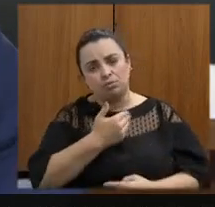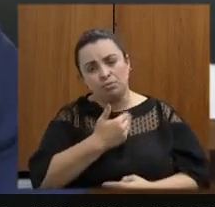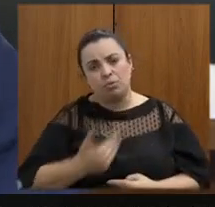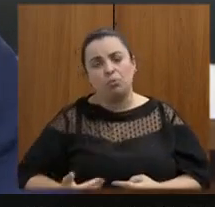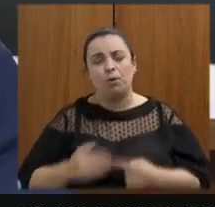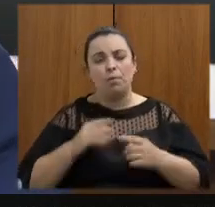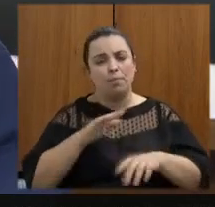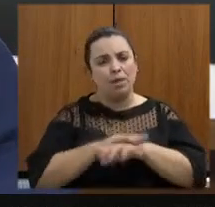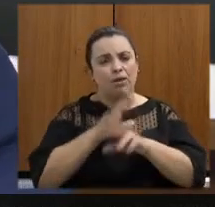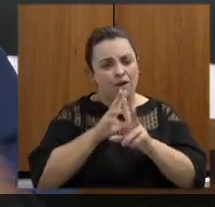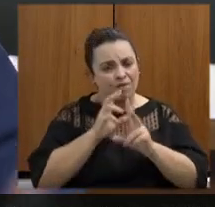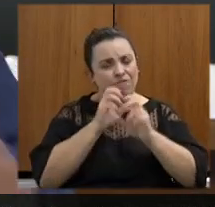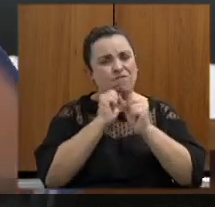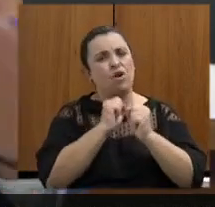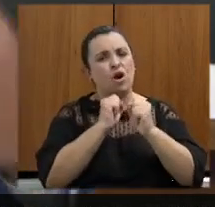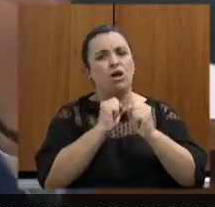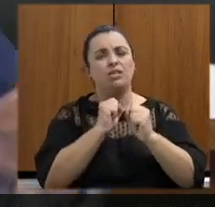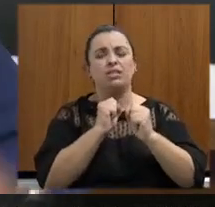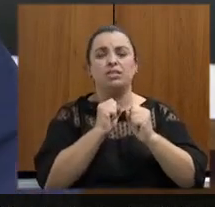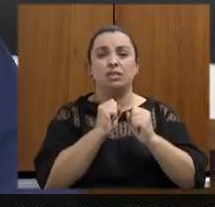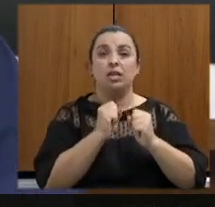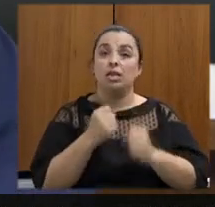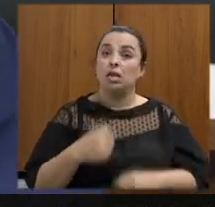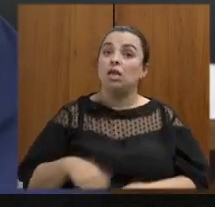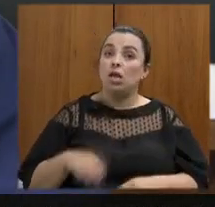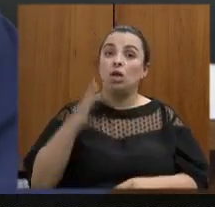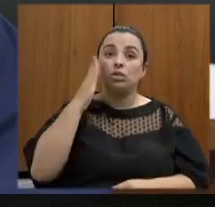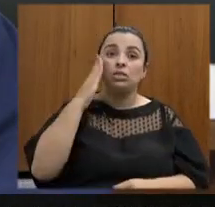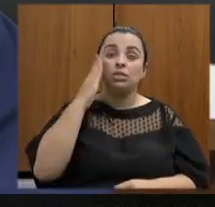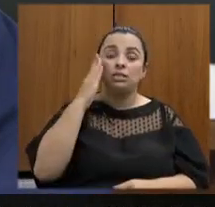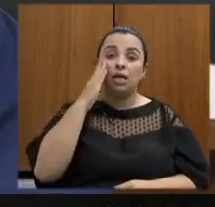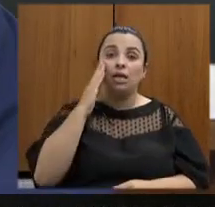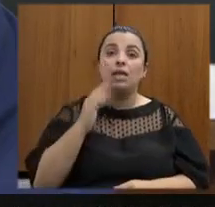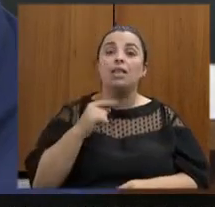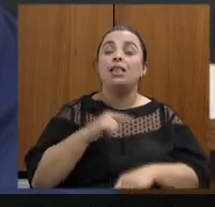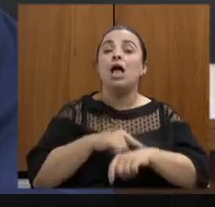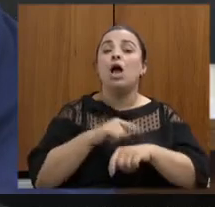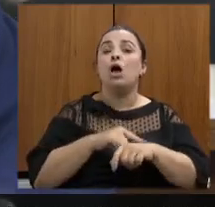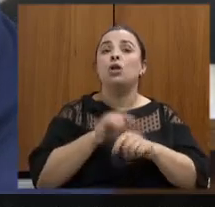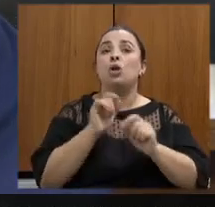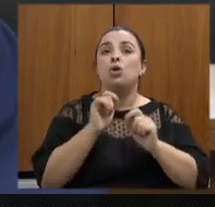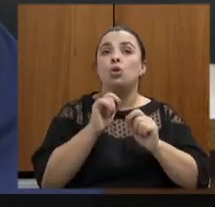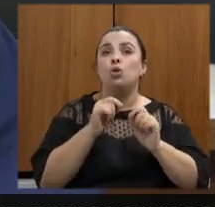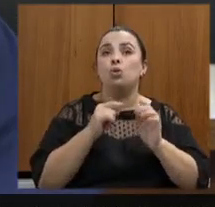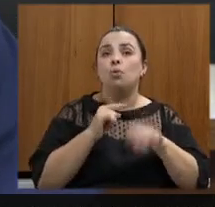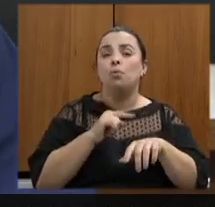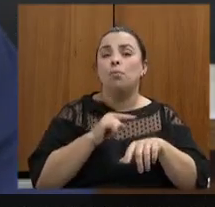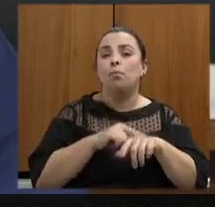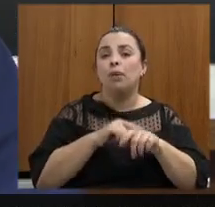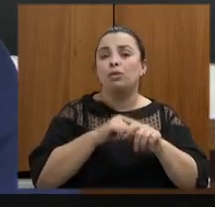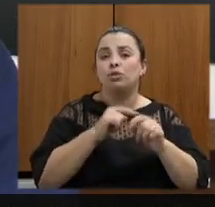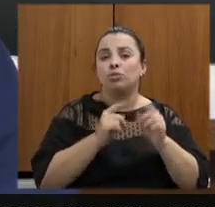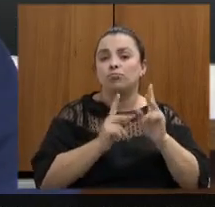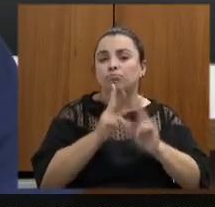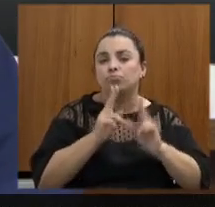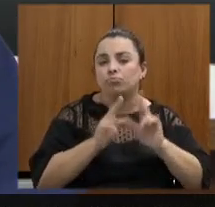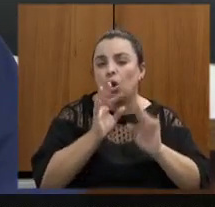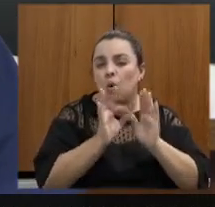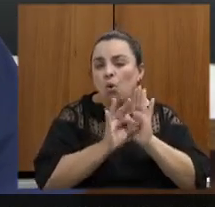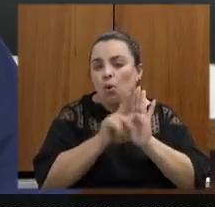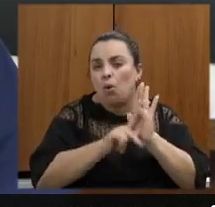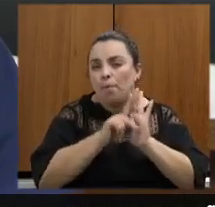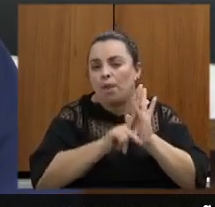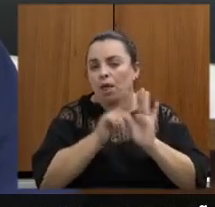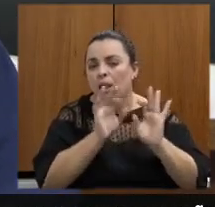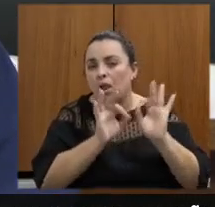tem certeza que o momento né quando chegar o momento de construção do plano de recuperação fiscal fatalmente todas essas dúvidas